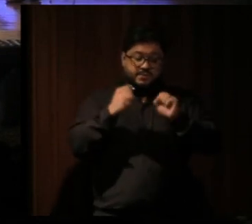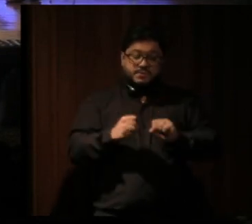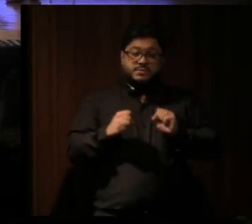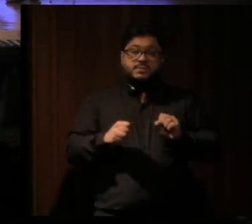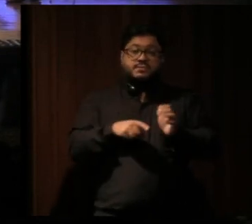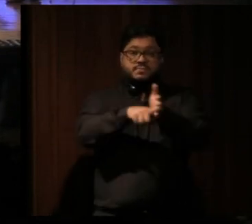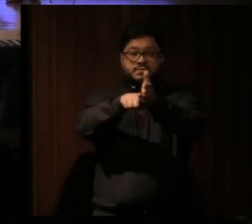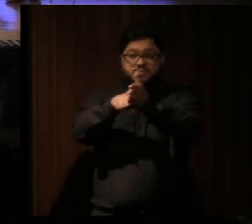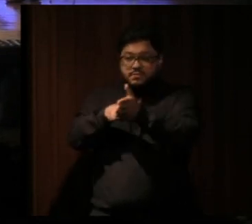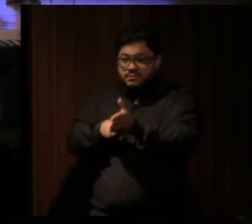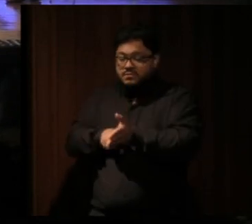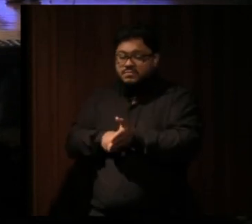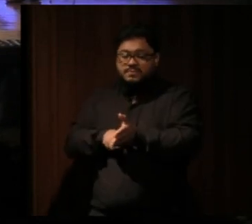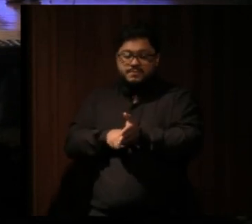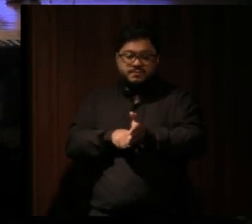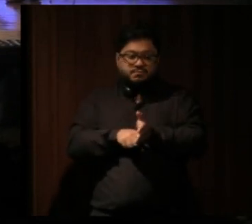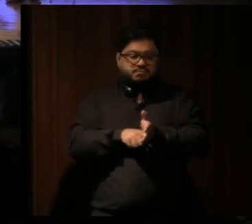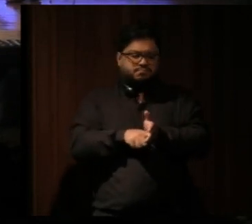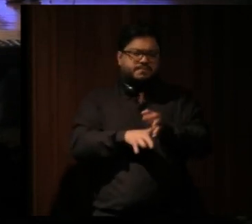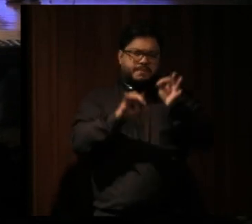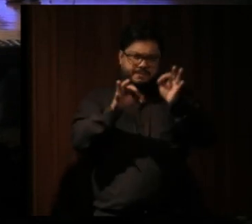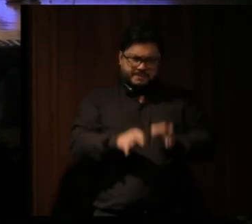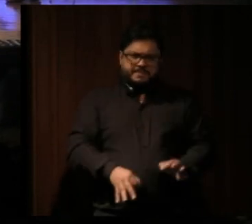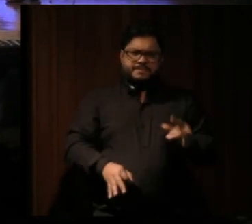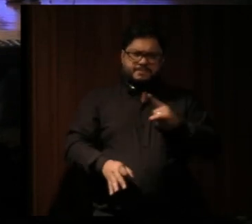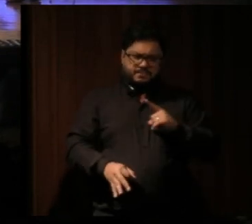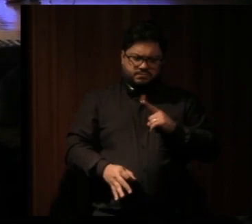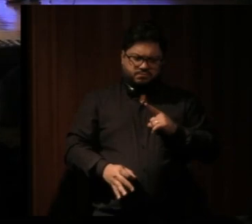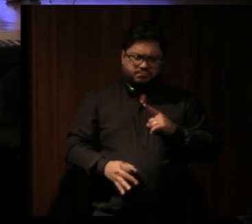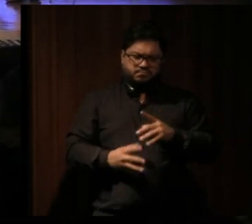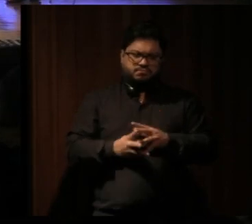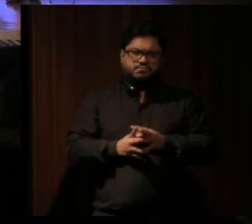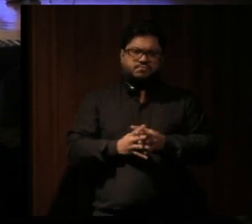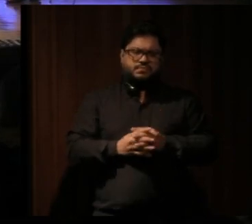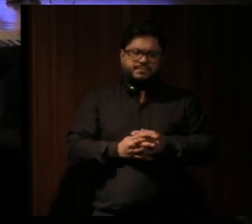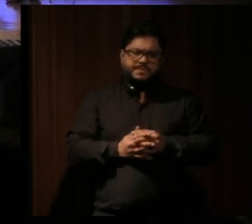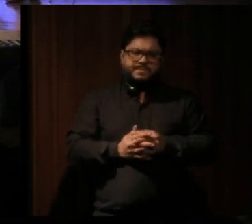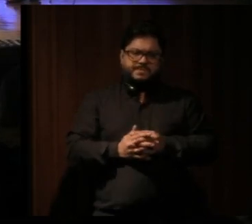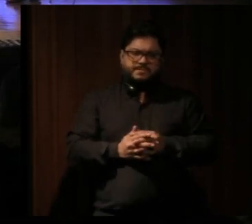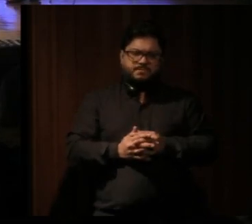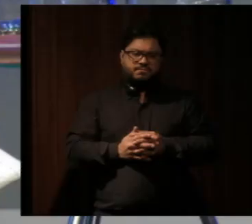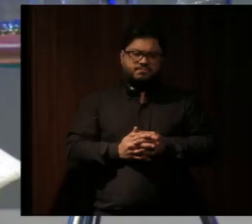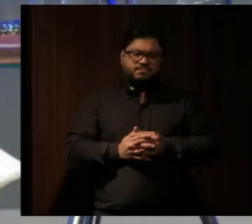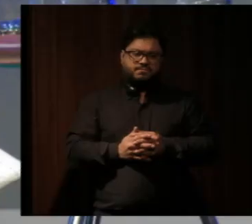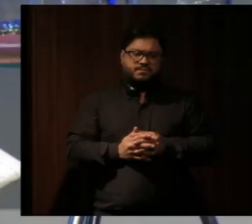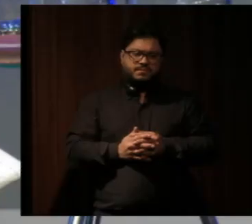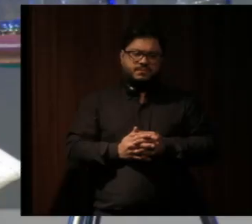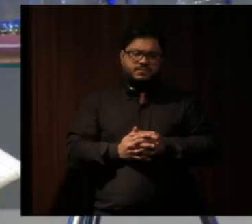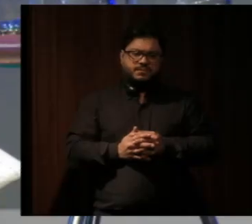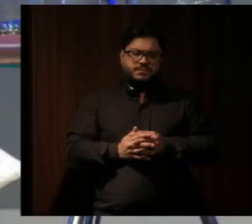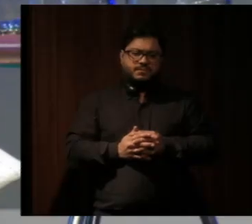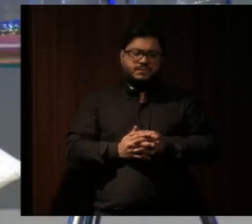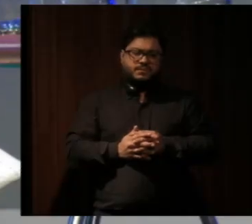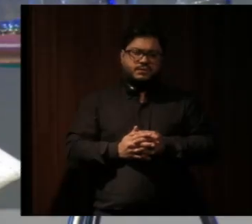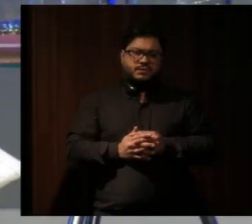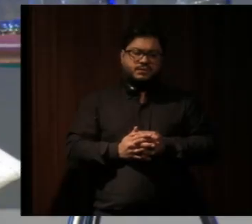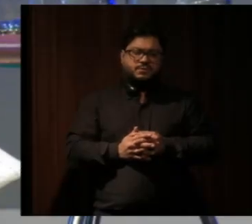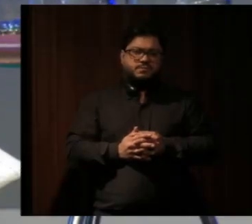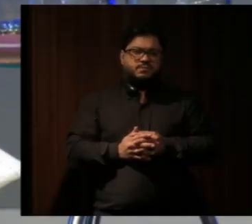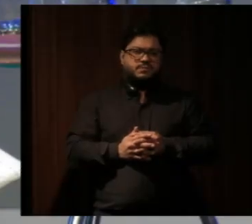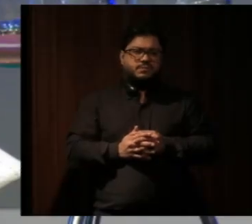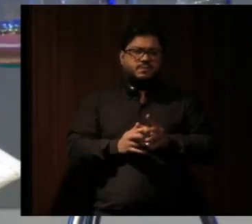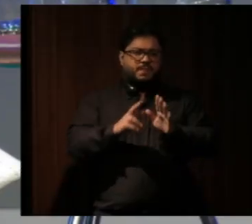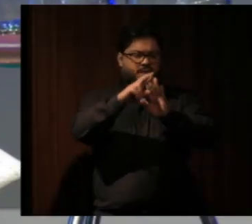cobertura que cobre certamente a gente pode fazer uma cobertura que cobre isso né né a a regulação da